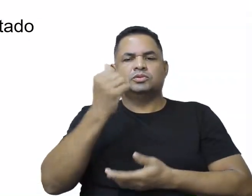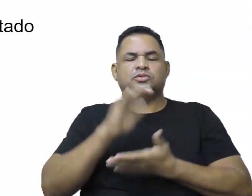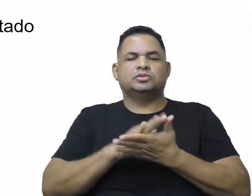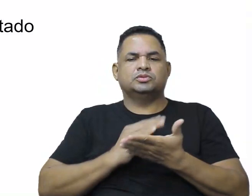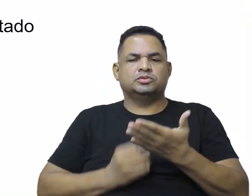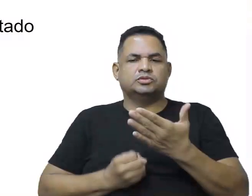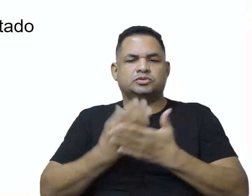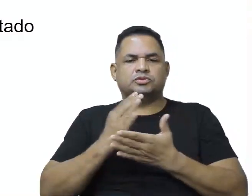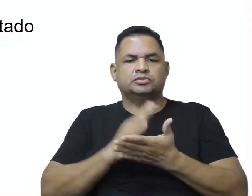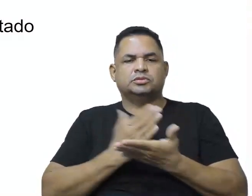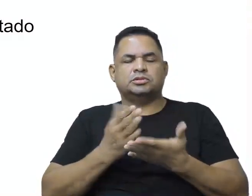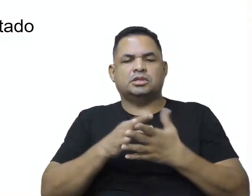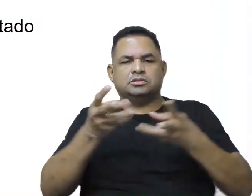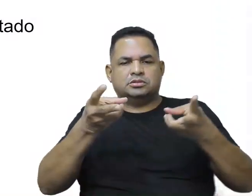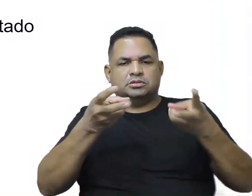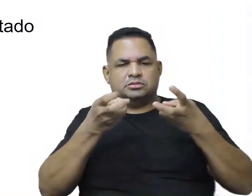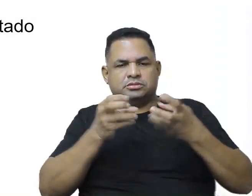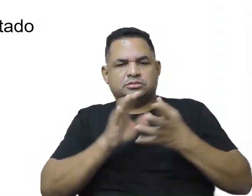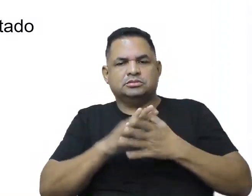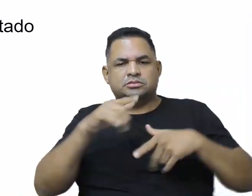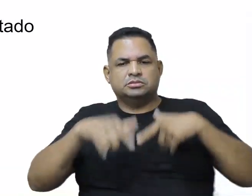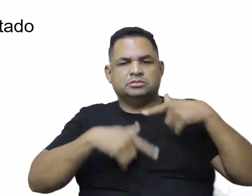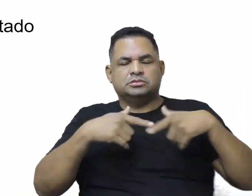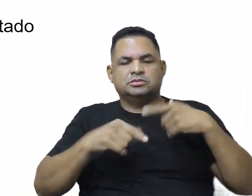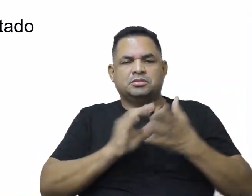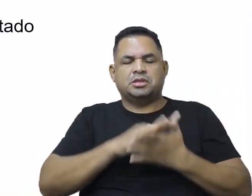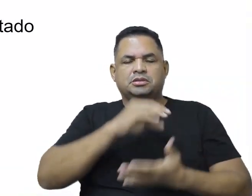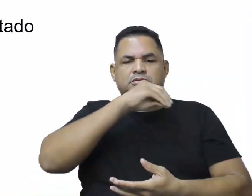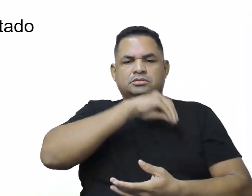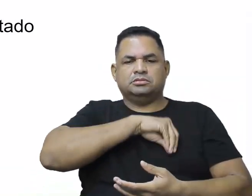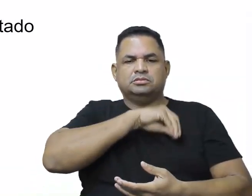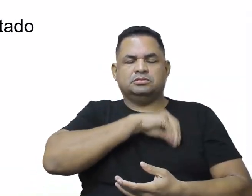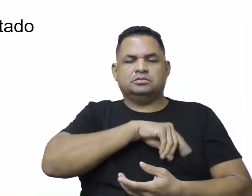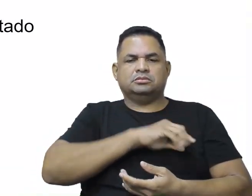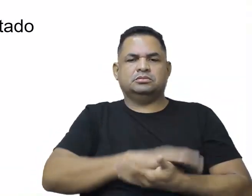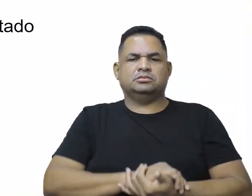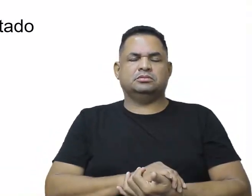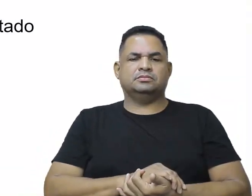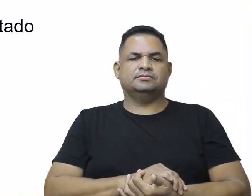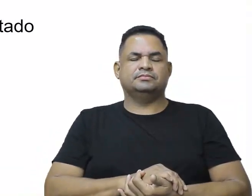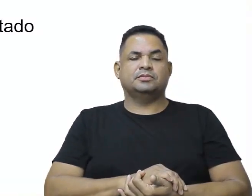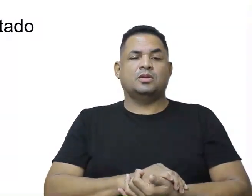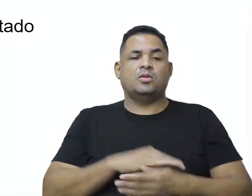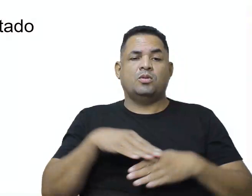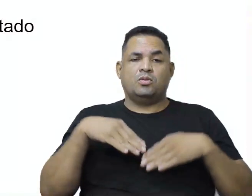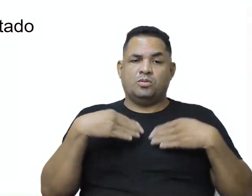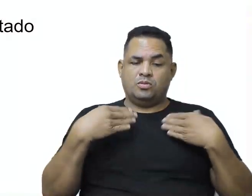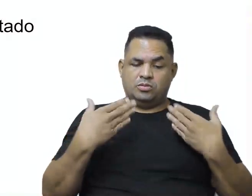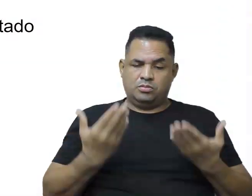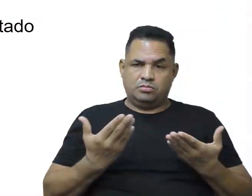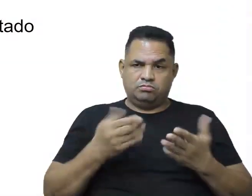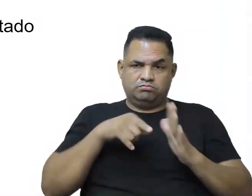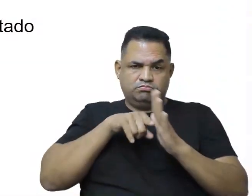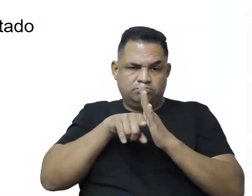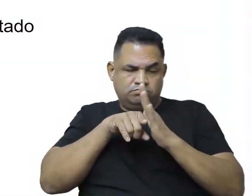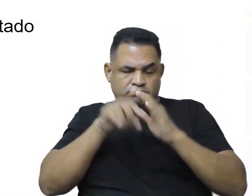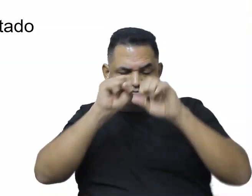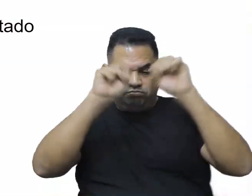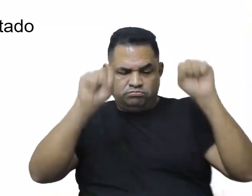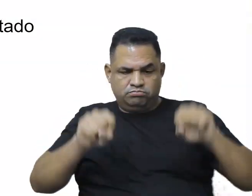obtidos a partir da exploração do trabalho assalariado não né gente quando o Marcos análise o sistema